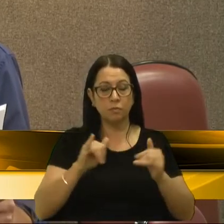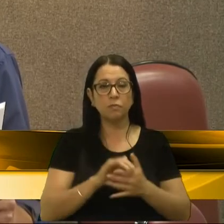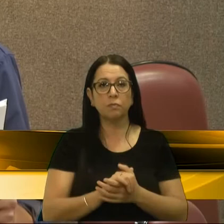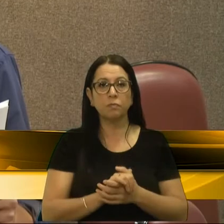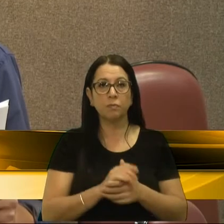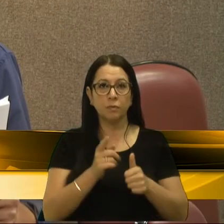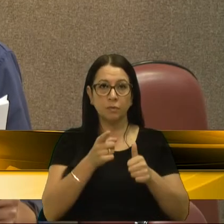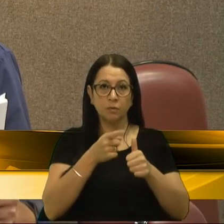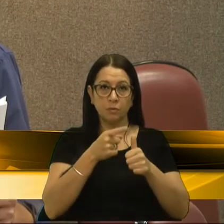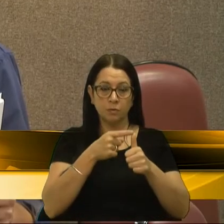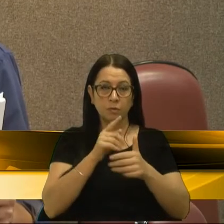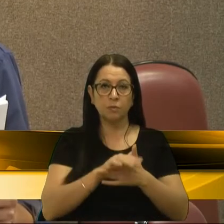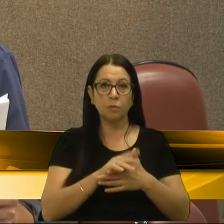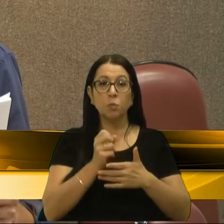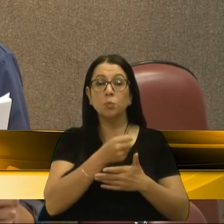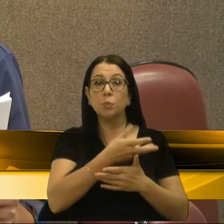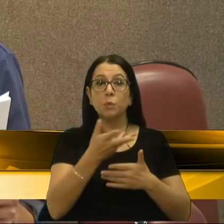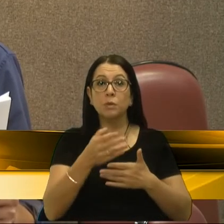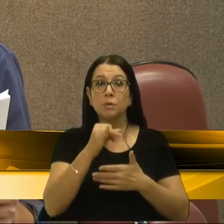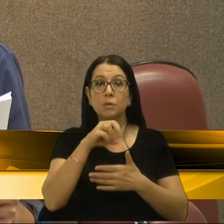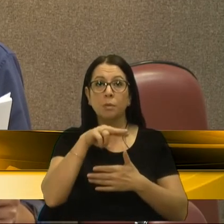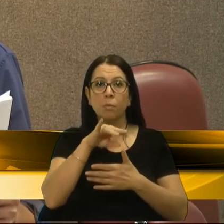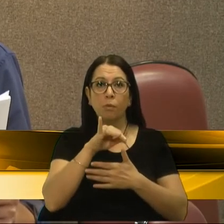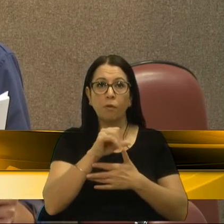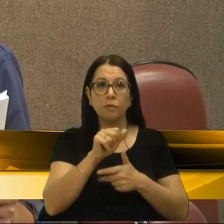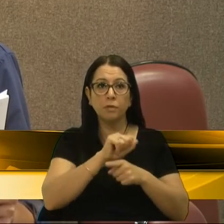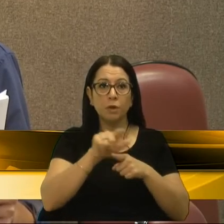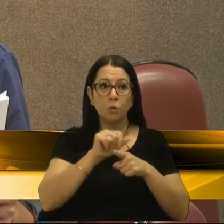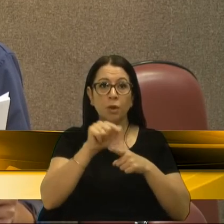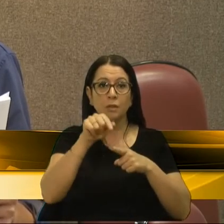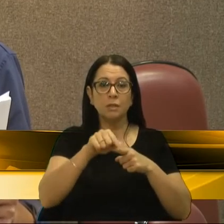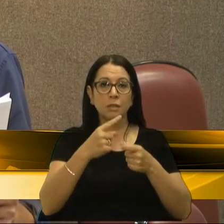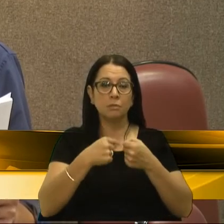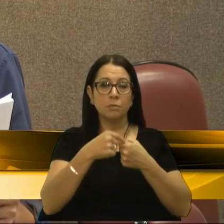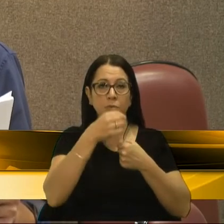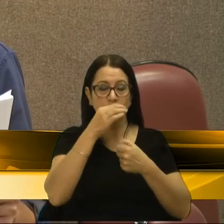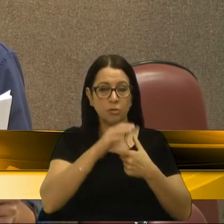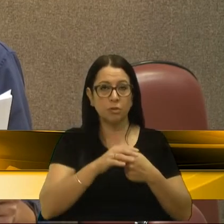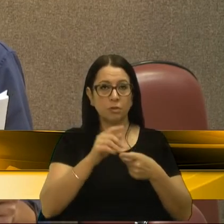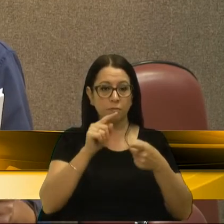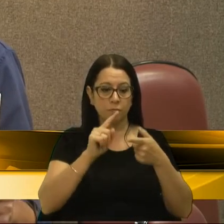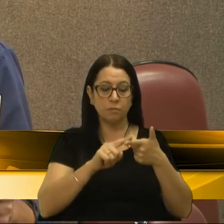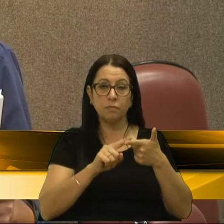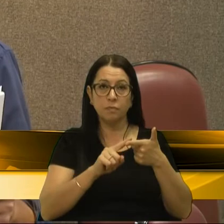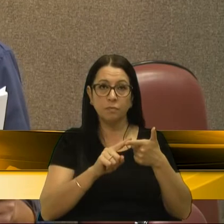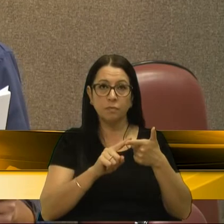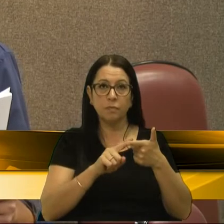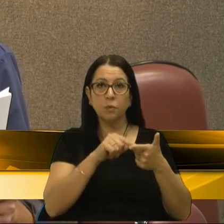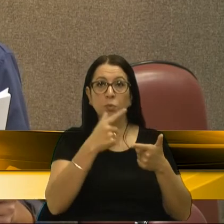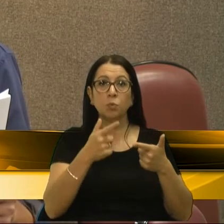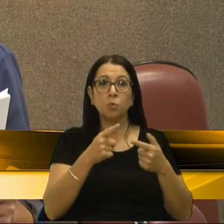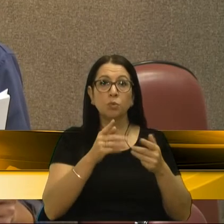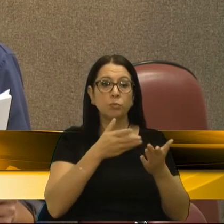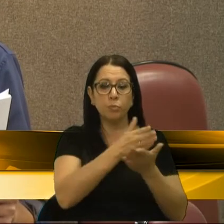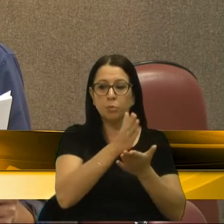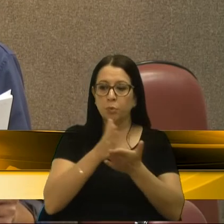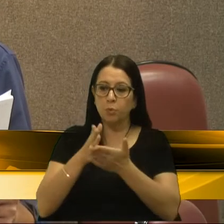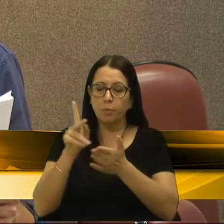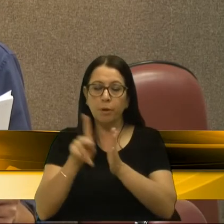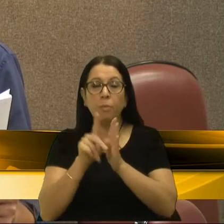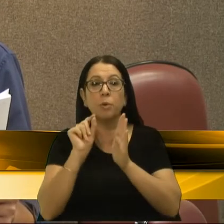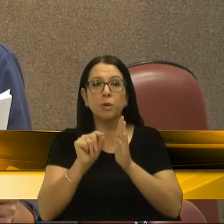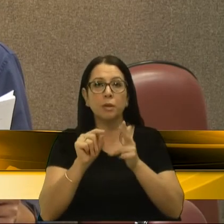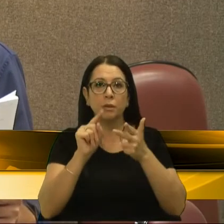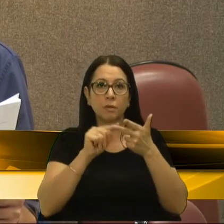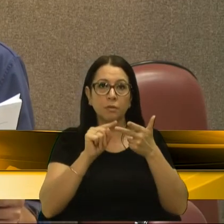informações. 1. Quantos são os imóveis alugados atualmente pelo município de Caxias do Sul? 2. Qual o desígnio de cada imóvel alugado?